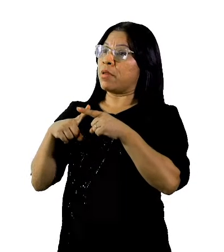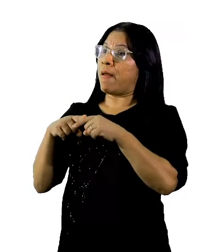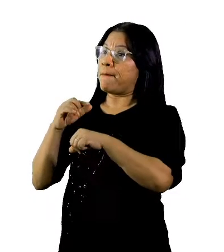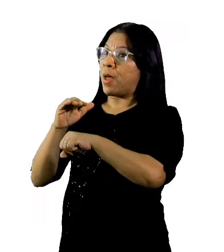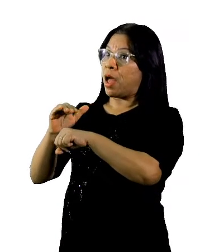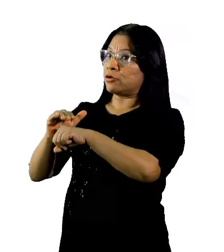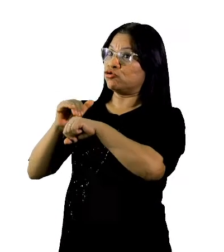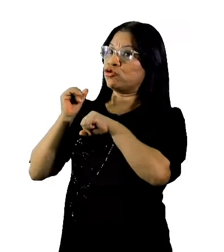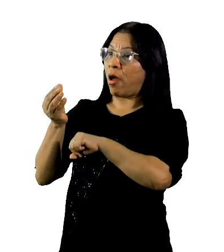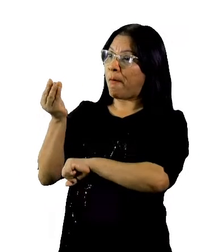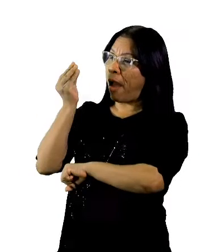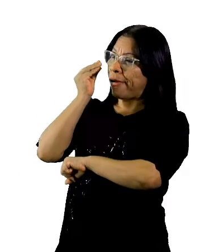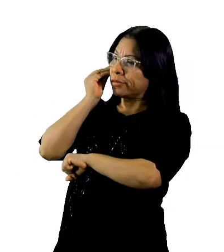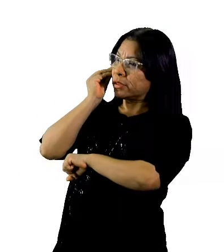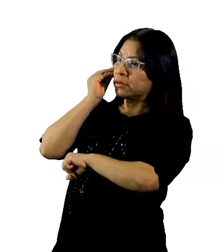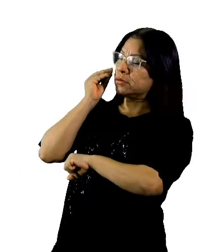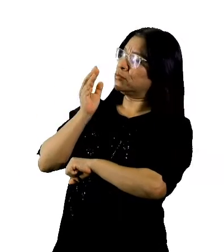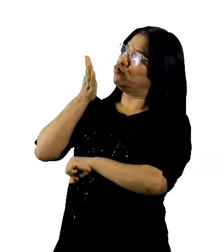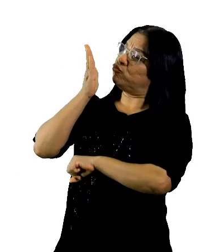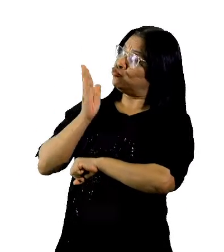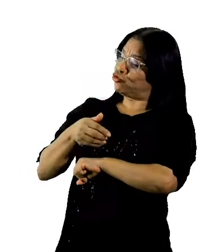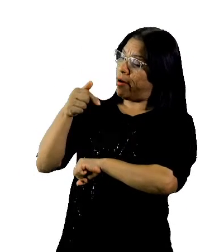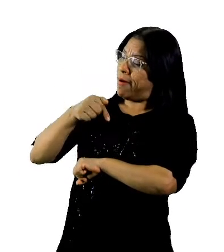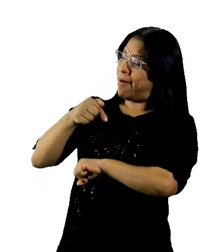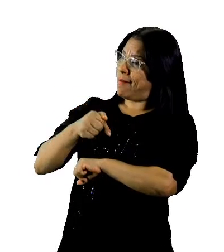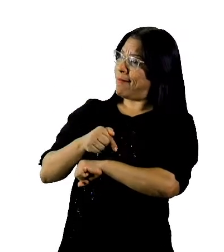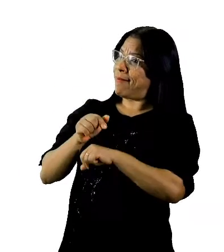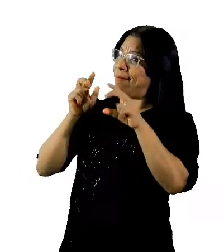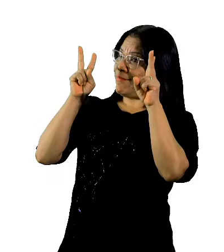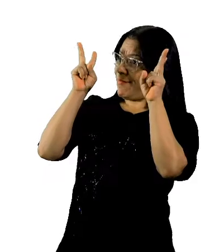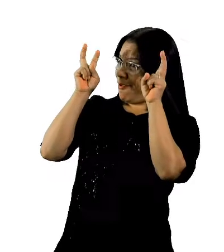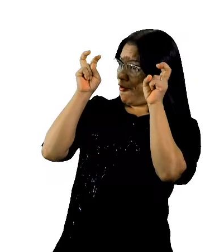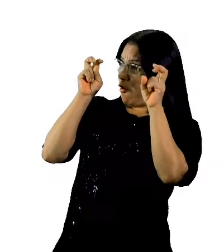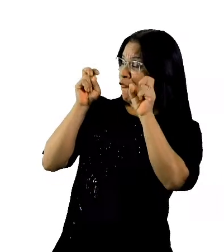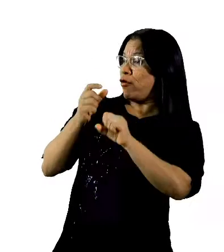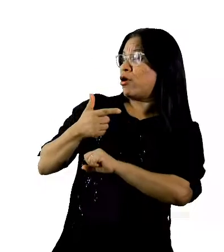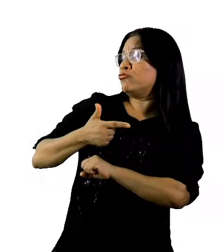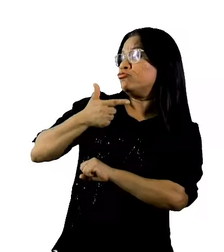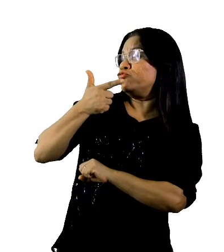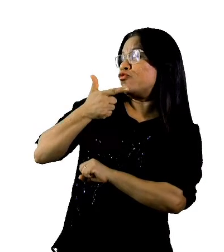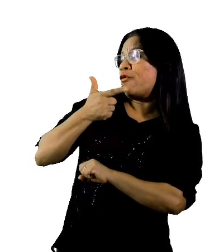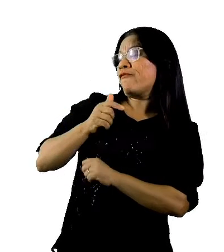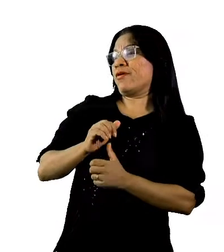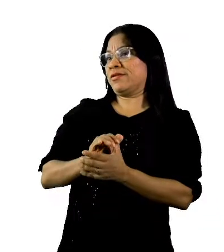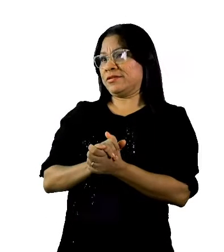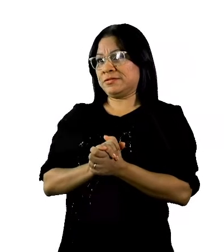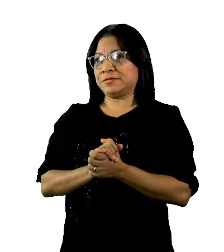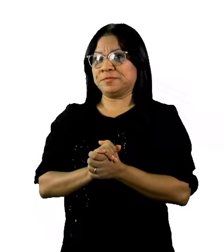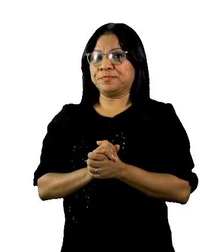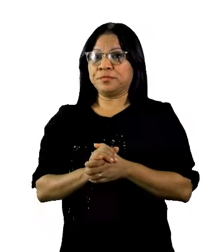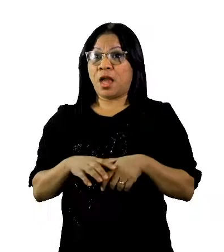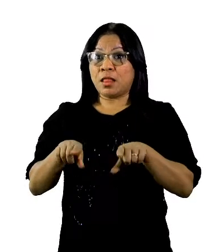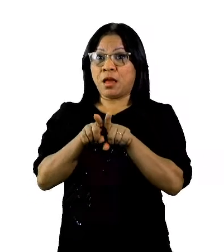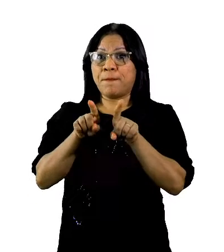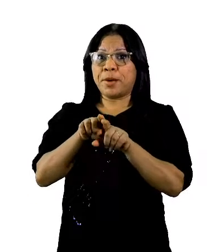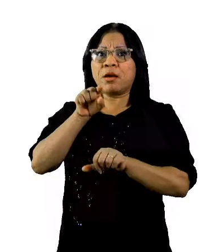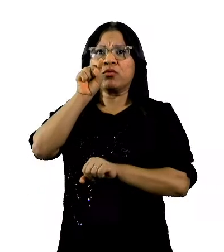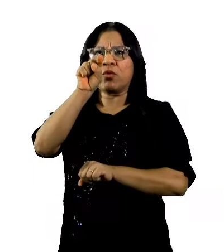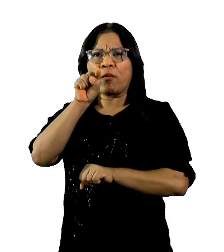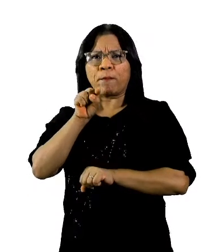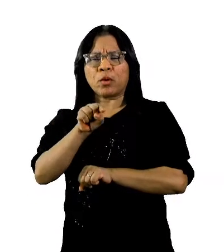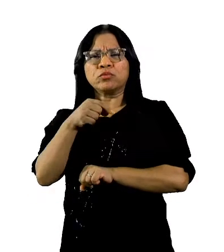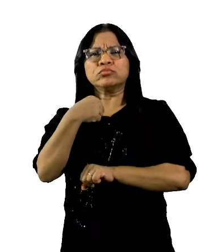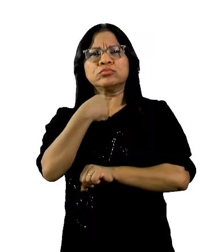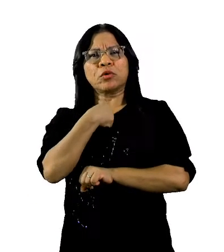2 vezes nesse diálogo. O mesmo digo eu, comentou os 2 pontos. Apareço